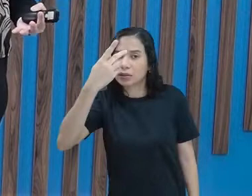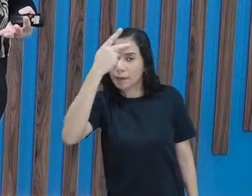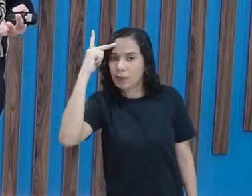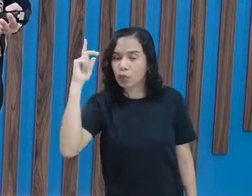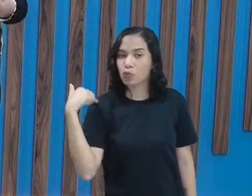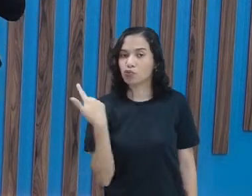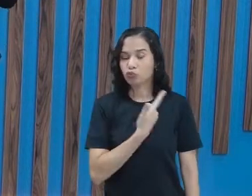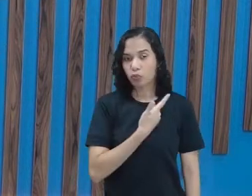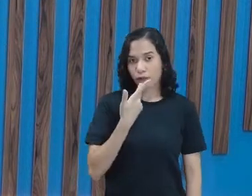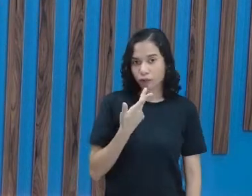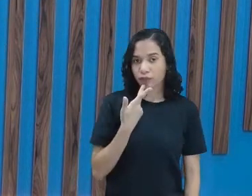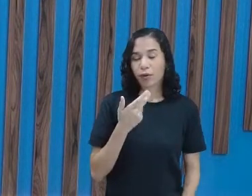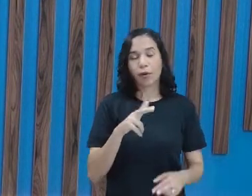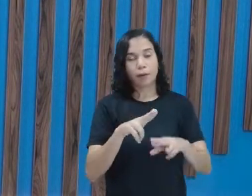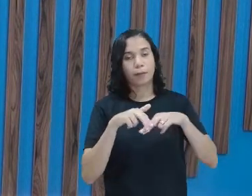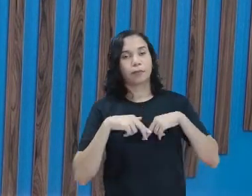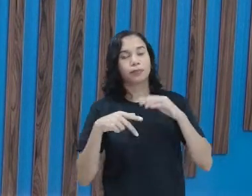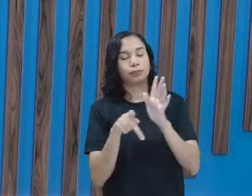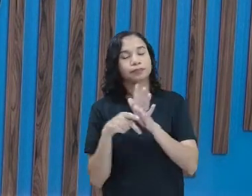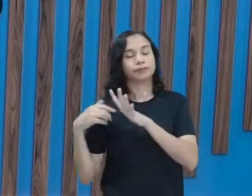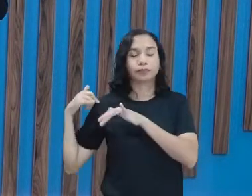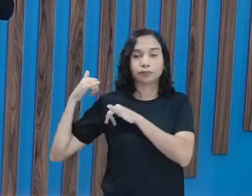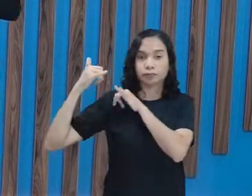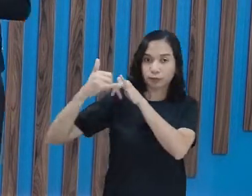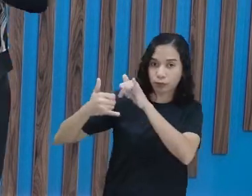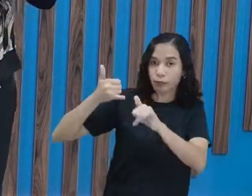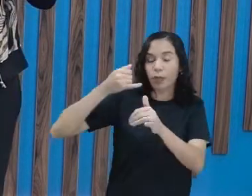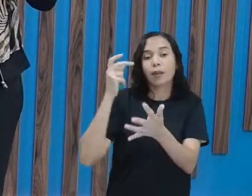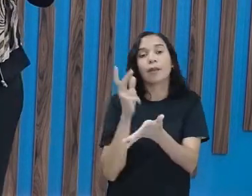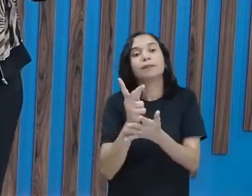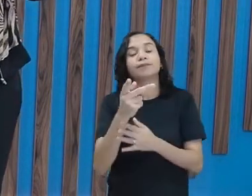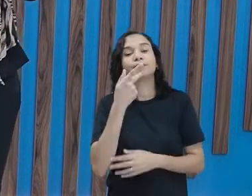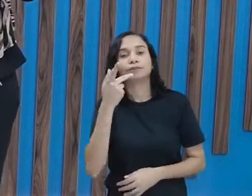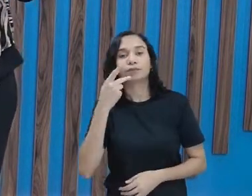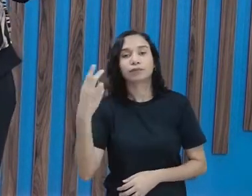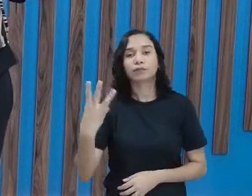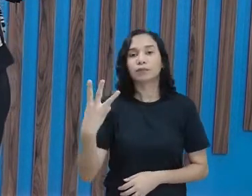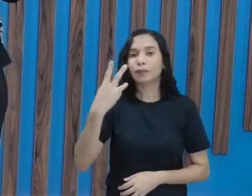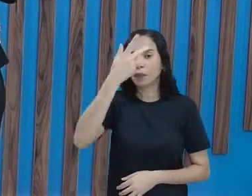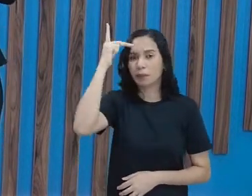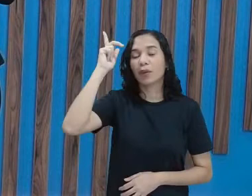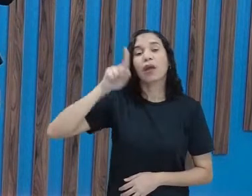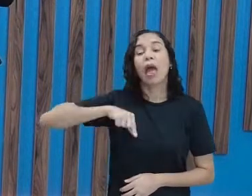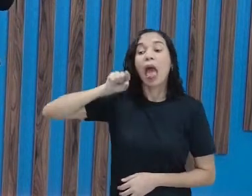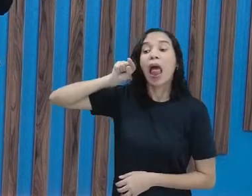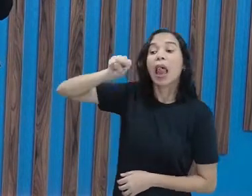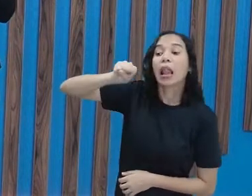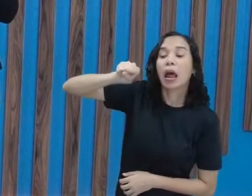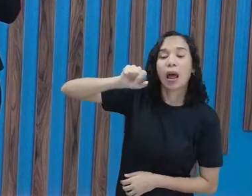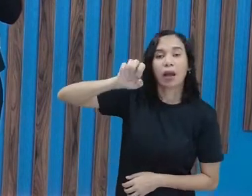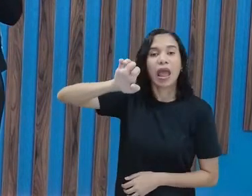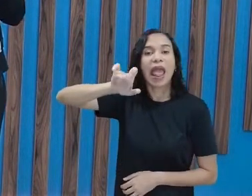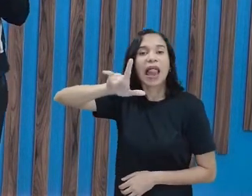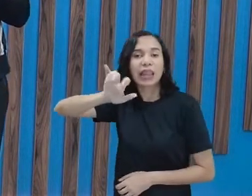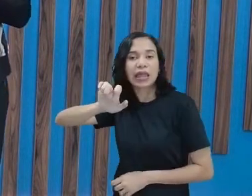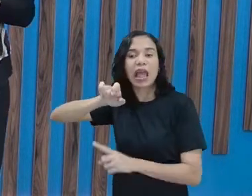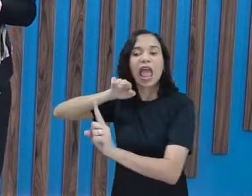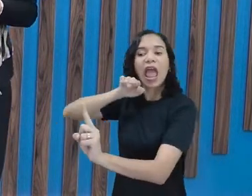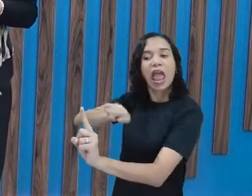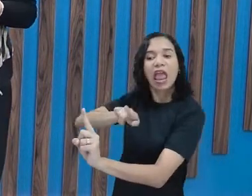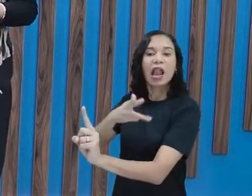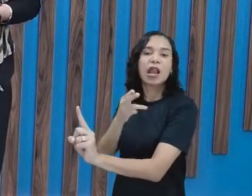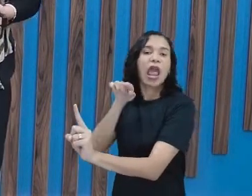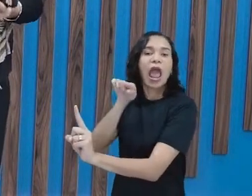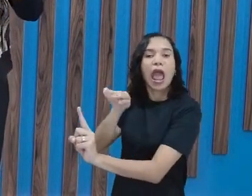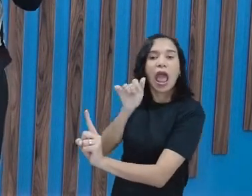gente fala. Então, as fábulas são contadas sempre na terceira pessoa, tá certo? Ele ou ela. Por que